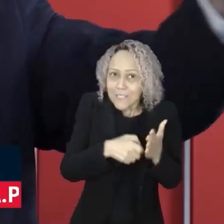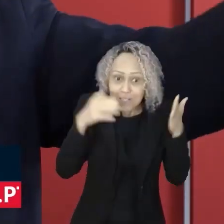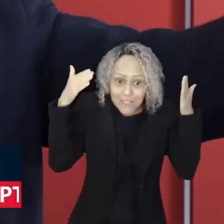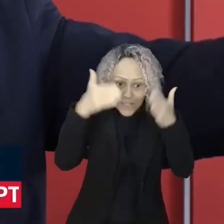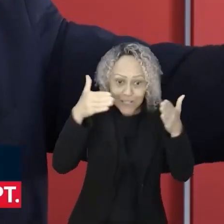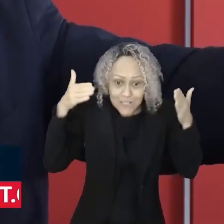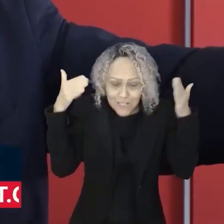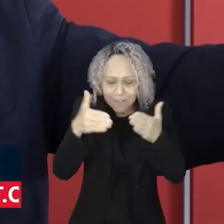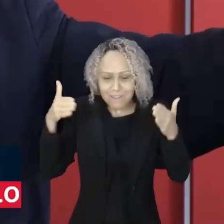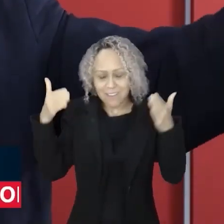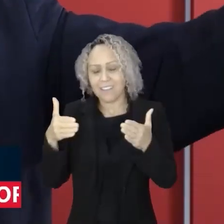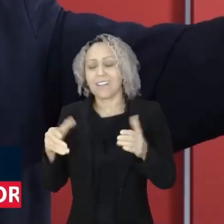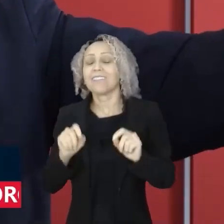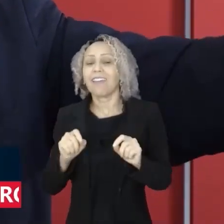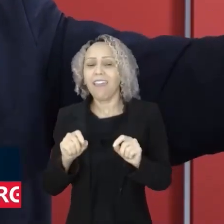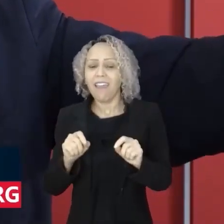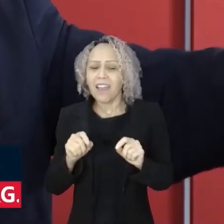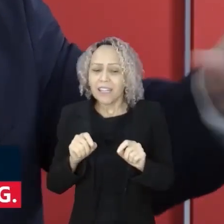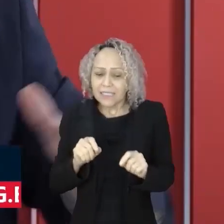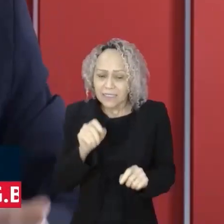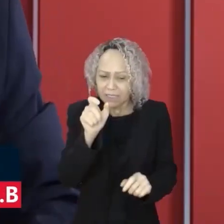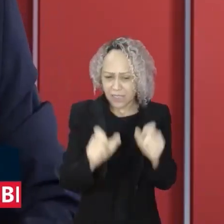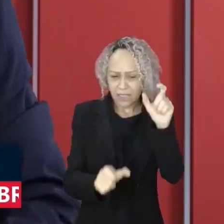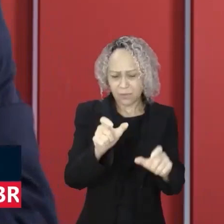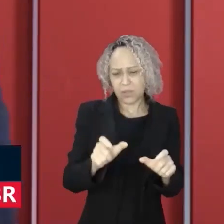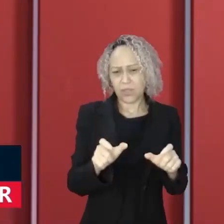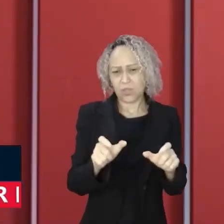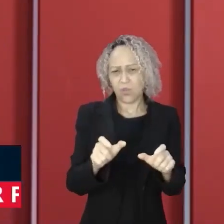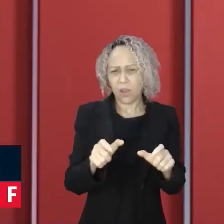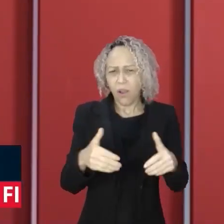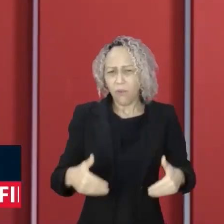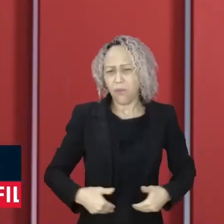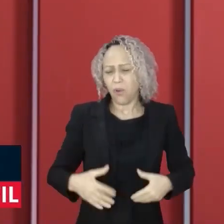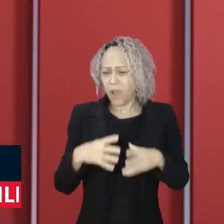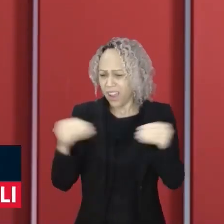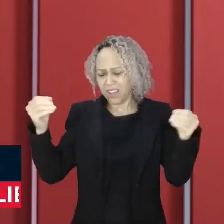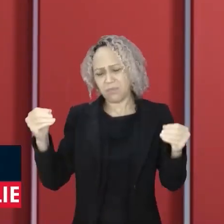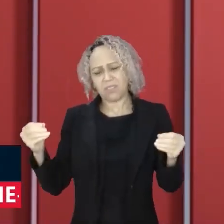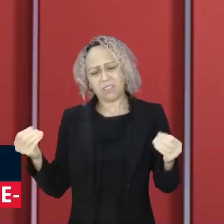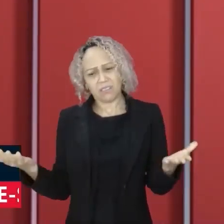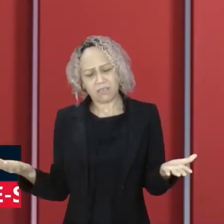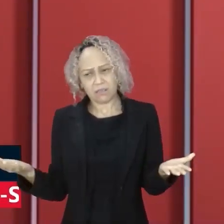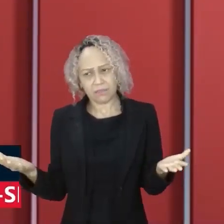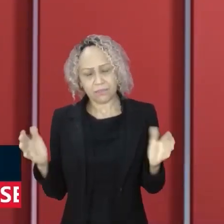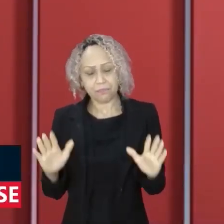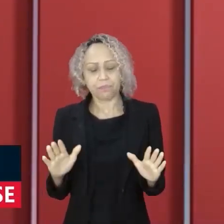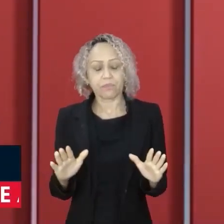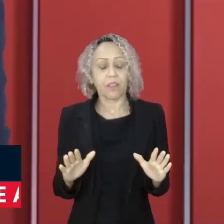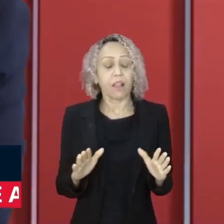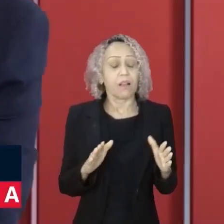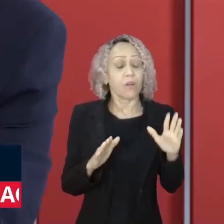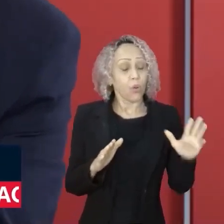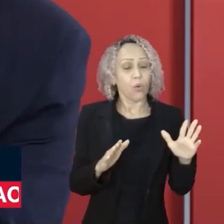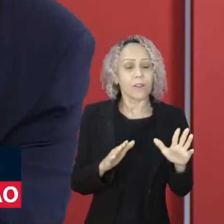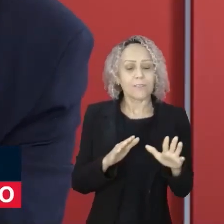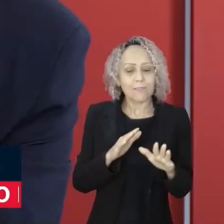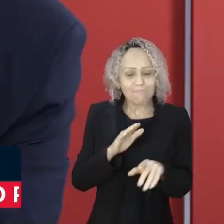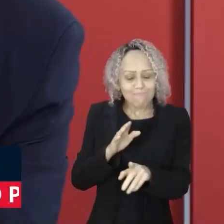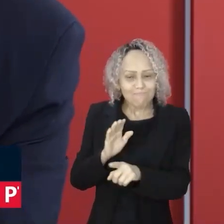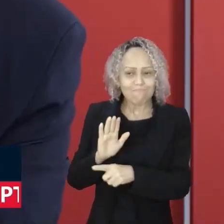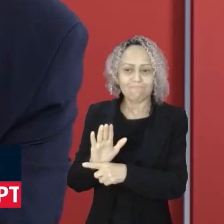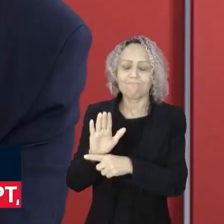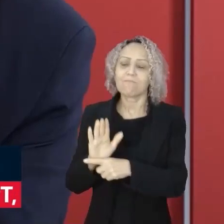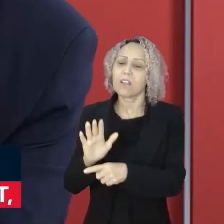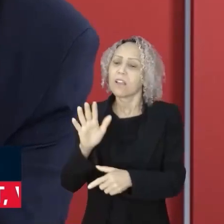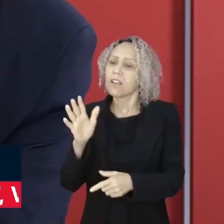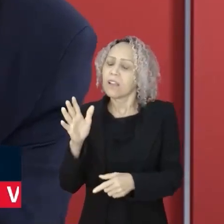trabalhar programa de Bolsa Família, programas sociais, mas ao mesmo tempo estimular quem produz comida. E além do Plano